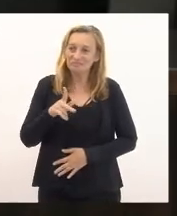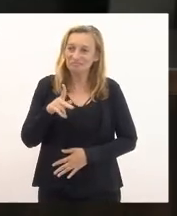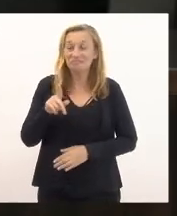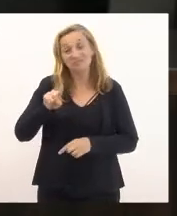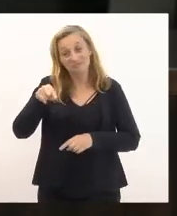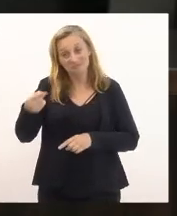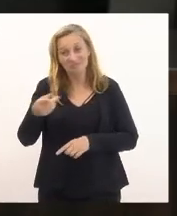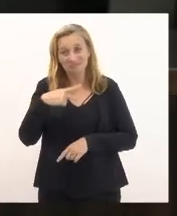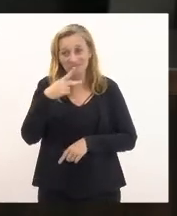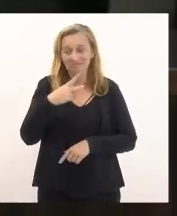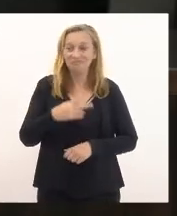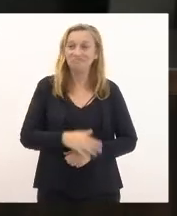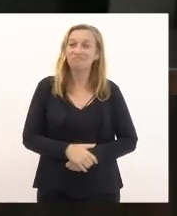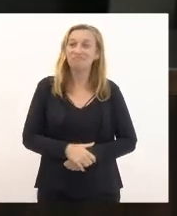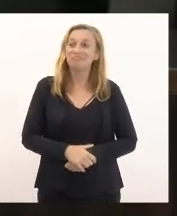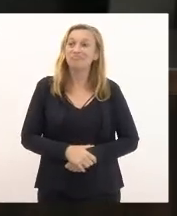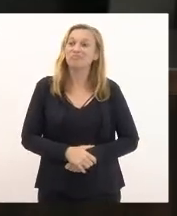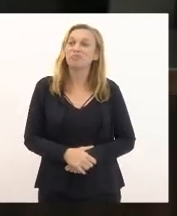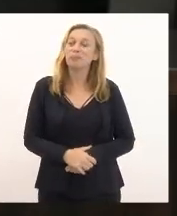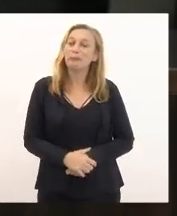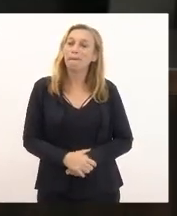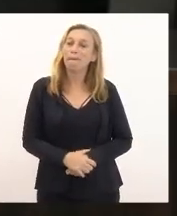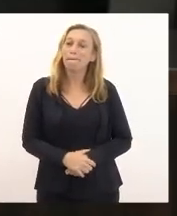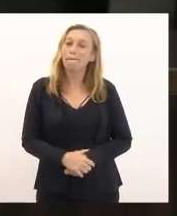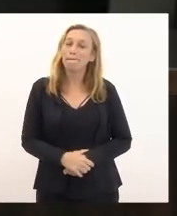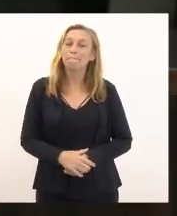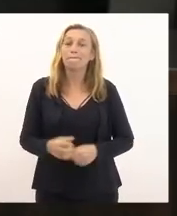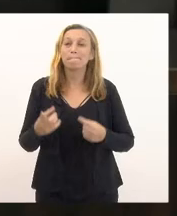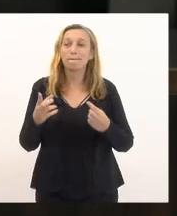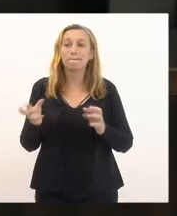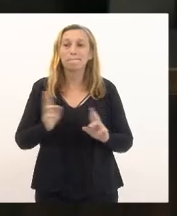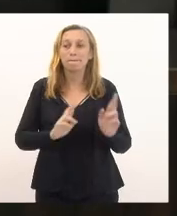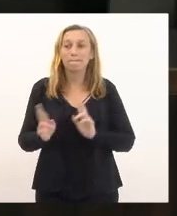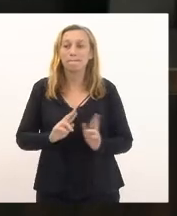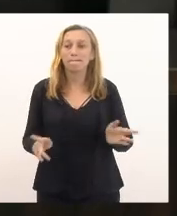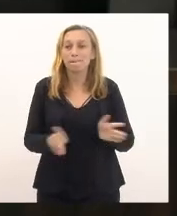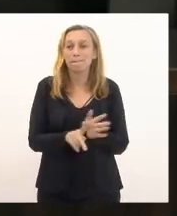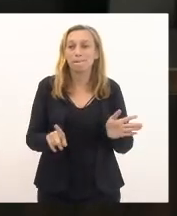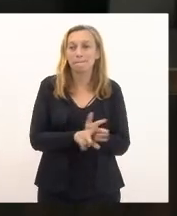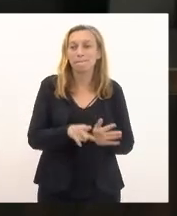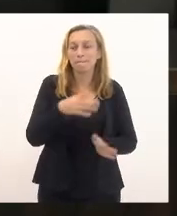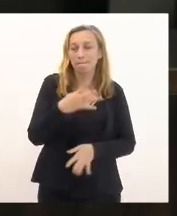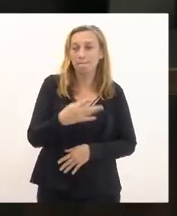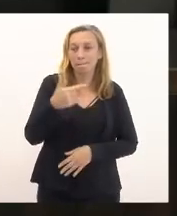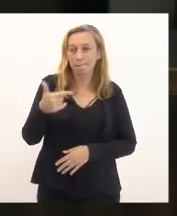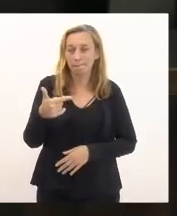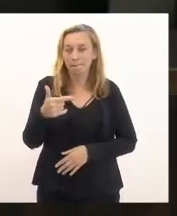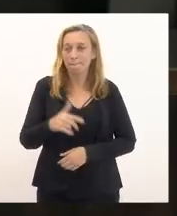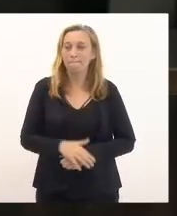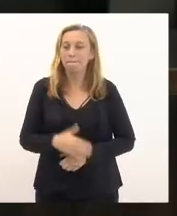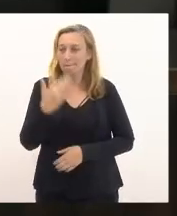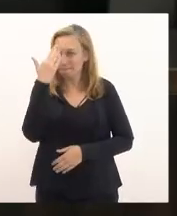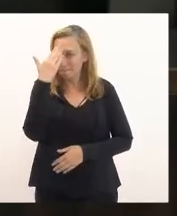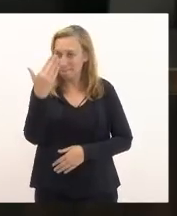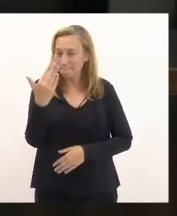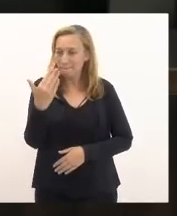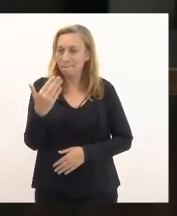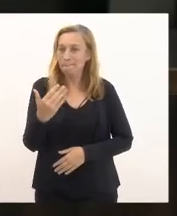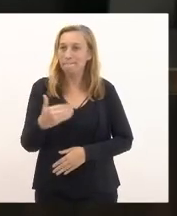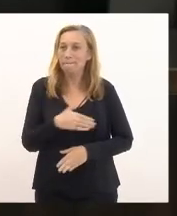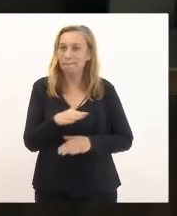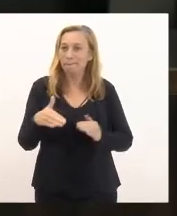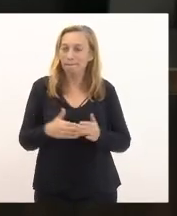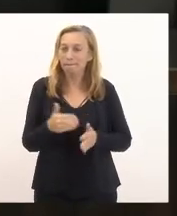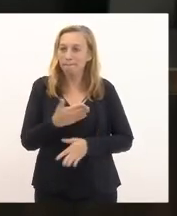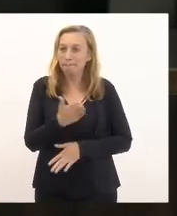e as suas considerações. Em relação ao projeto de lei complementar 42, agradecer a todos. Opa, Carlos e